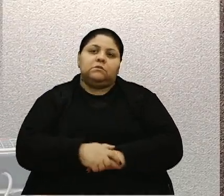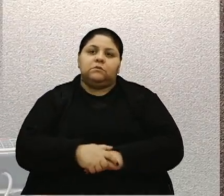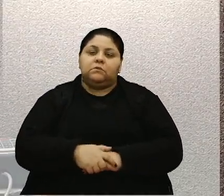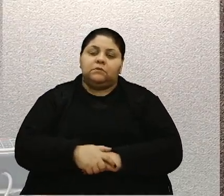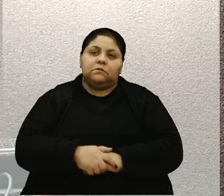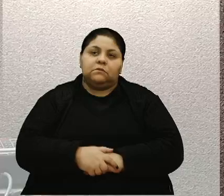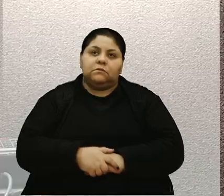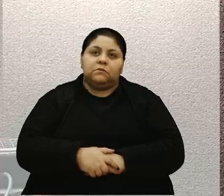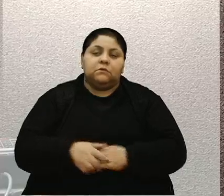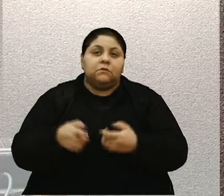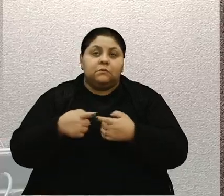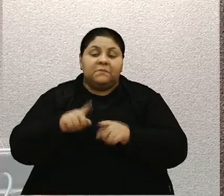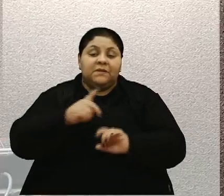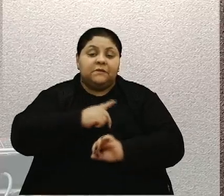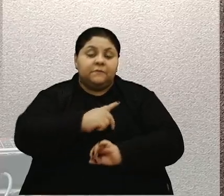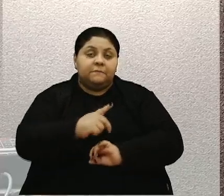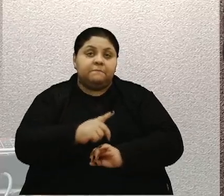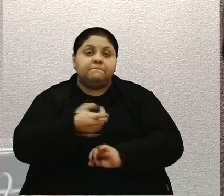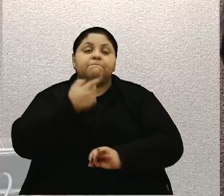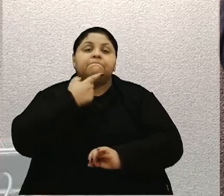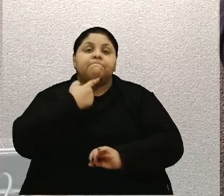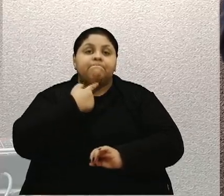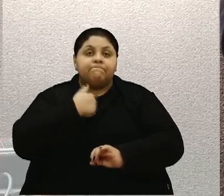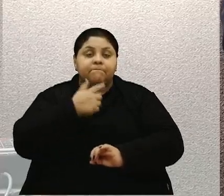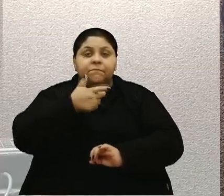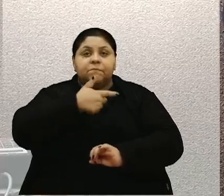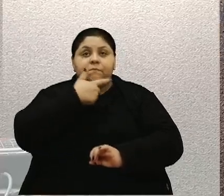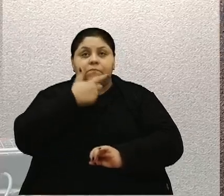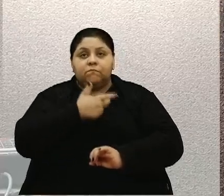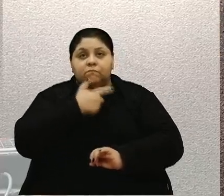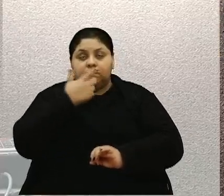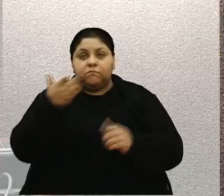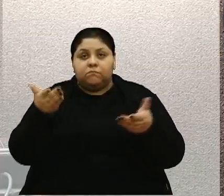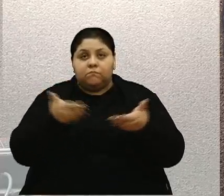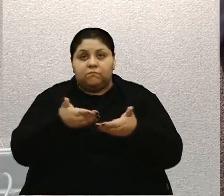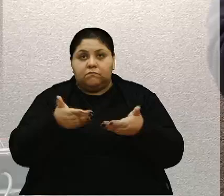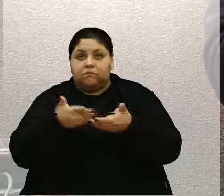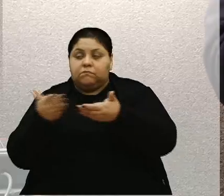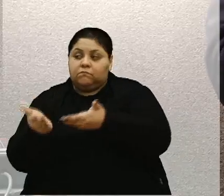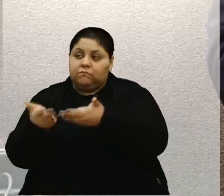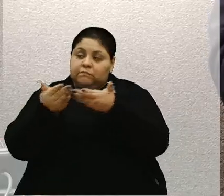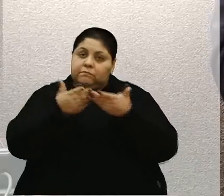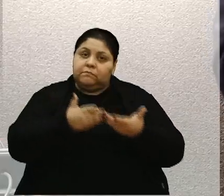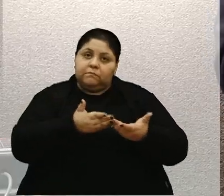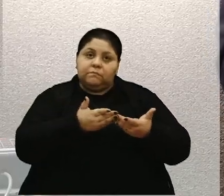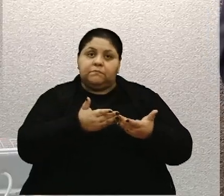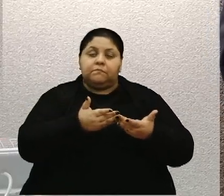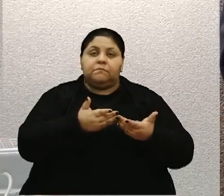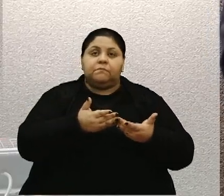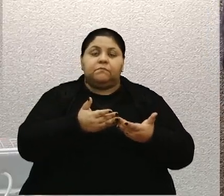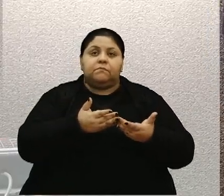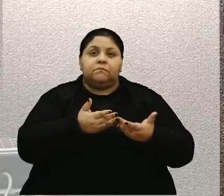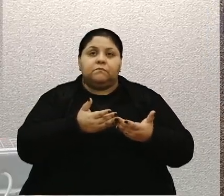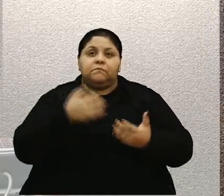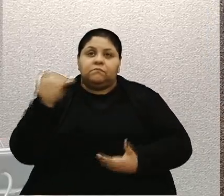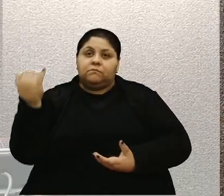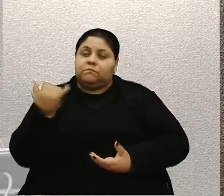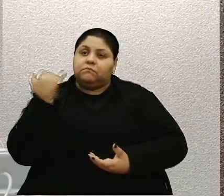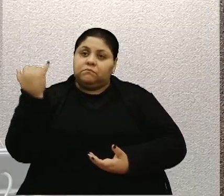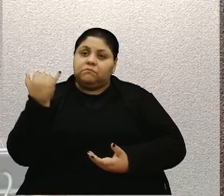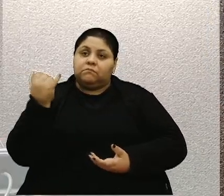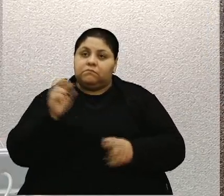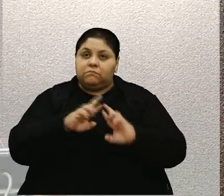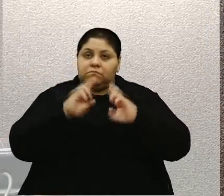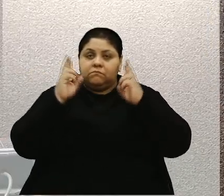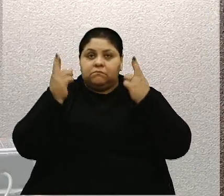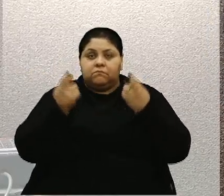Mas, presidente, gostaria aqui então de reiterar hoje os convites, né, para essas importantes reuniões